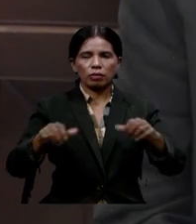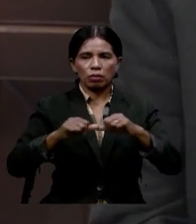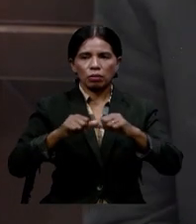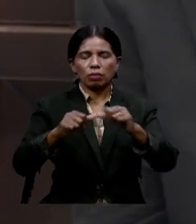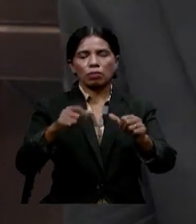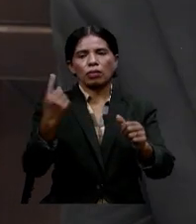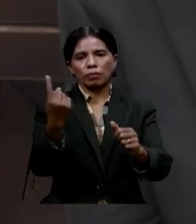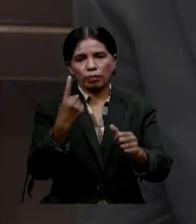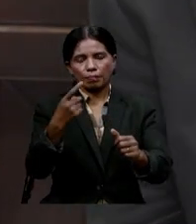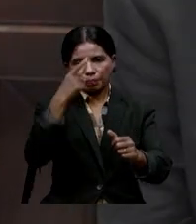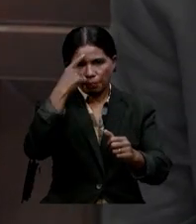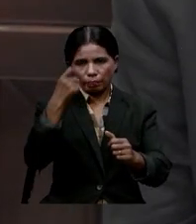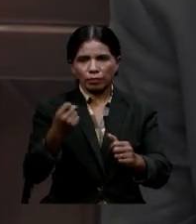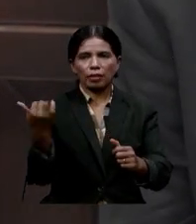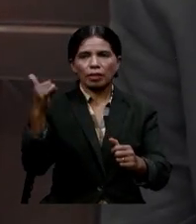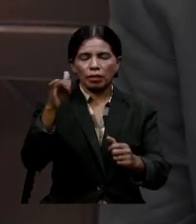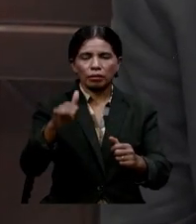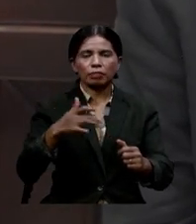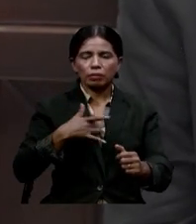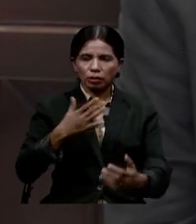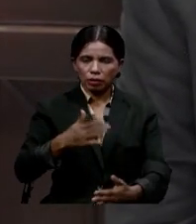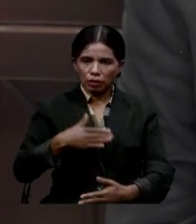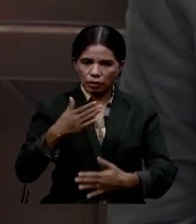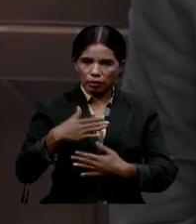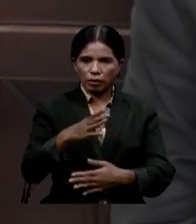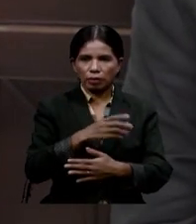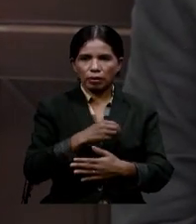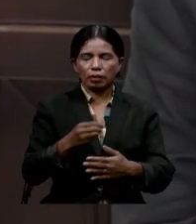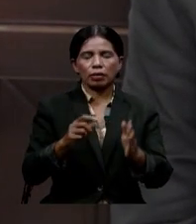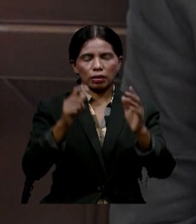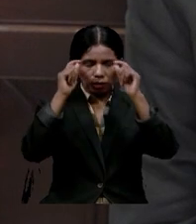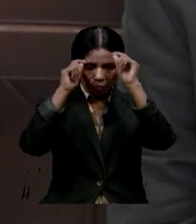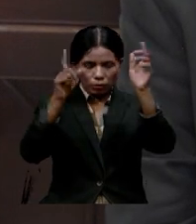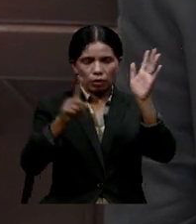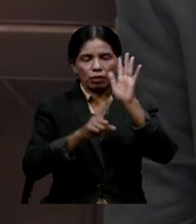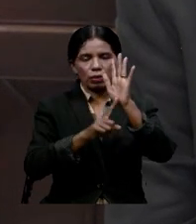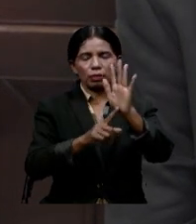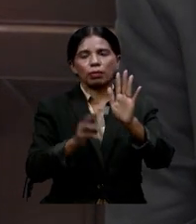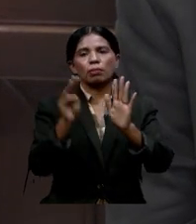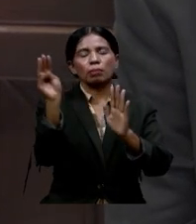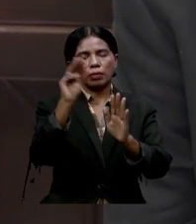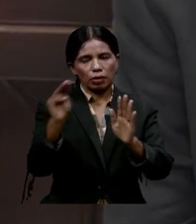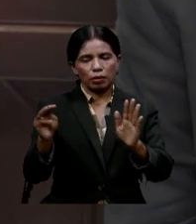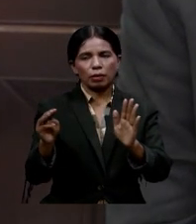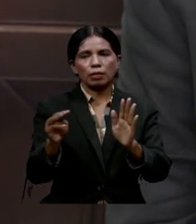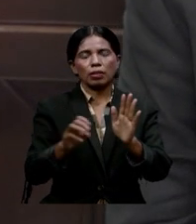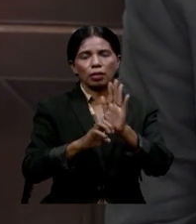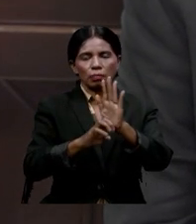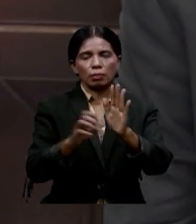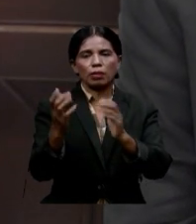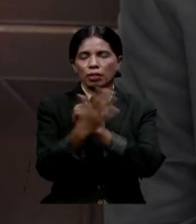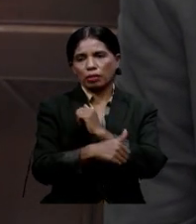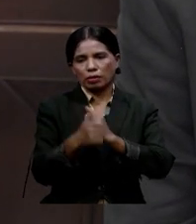uma se era aprecia e tinha uma peça e modelo ainda para a nação séria, mesmo que a mudança de